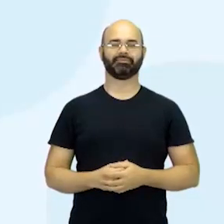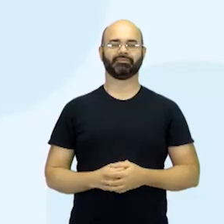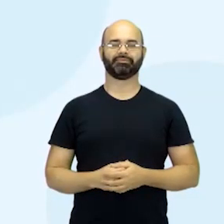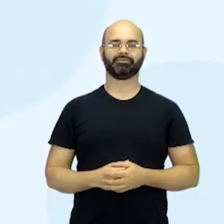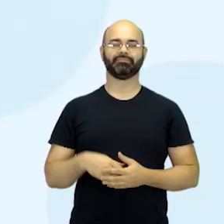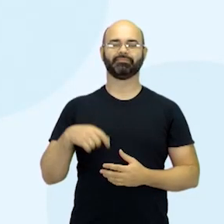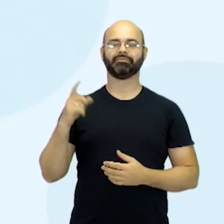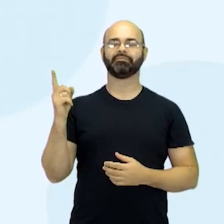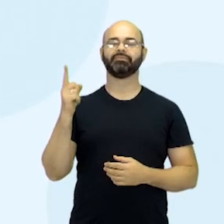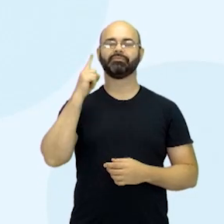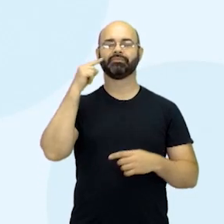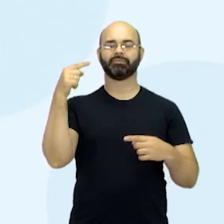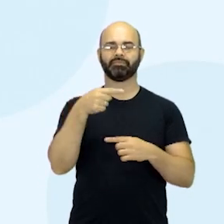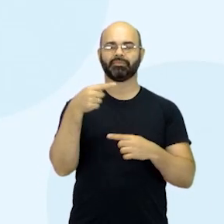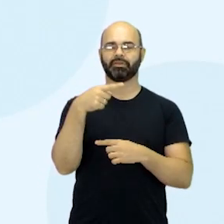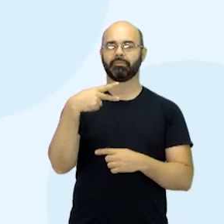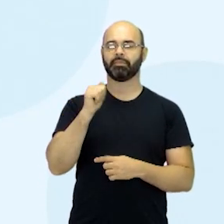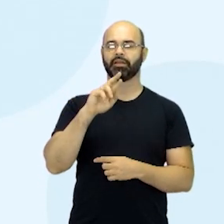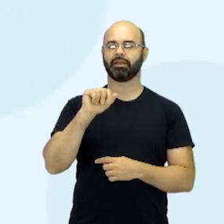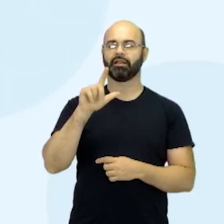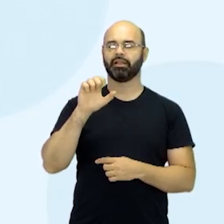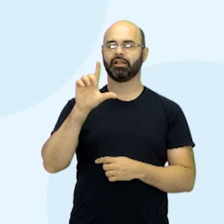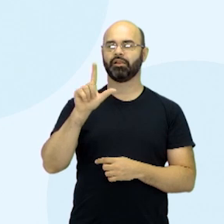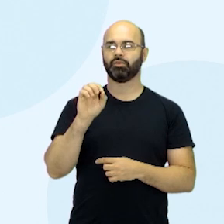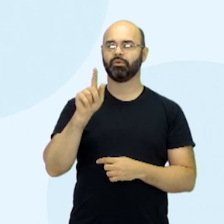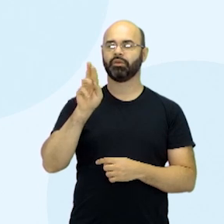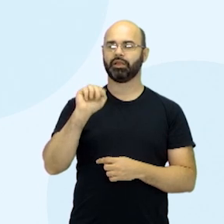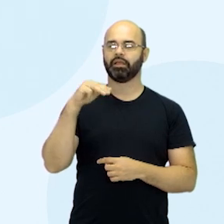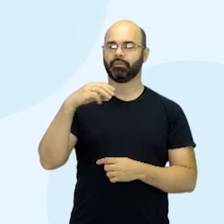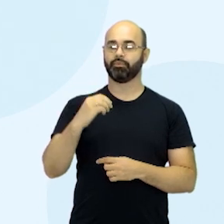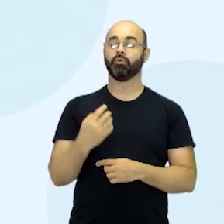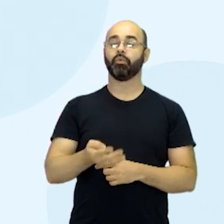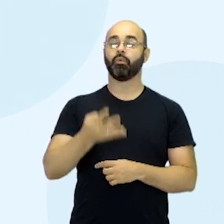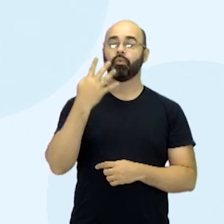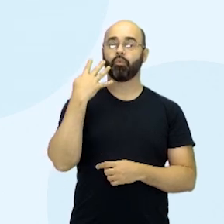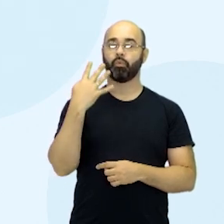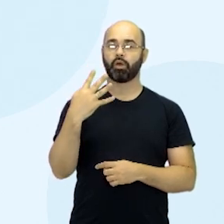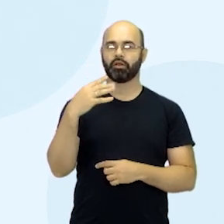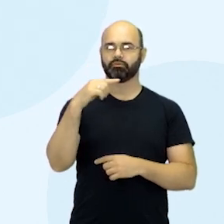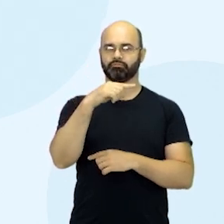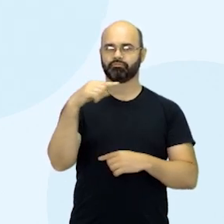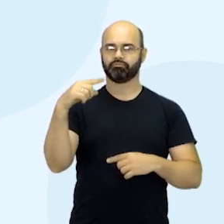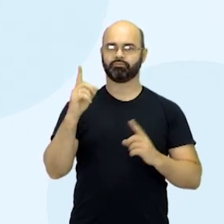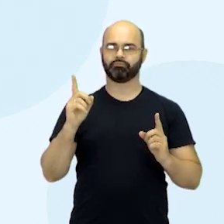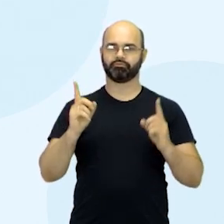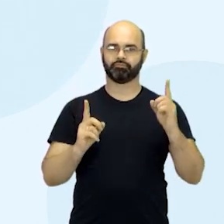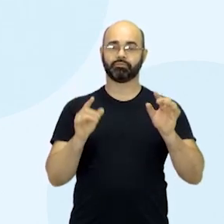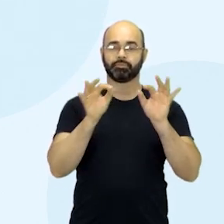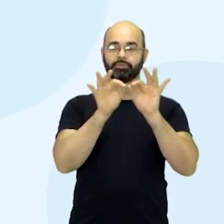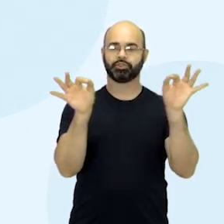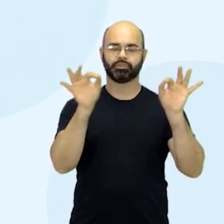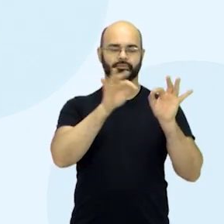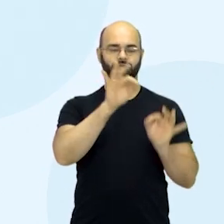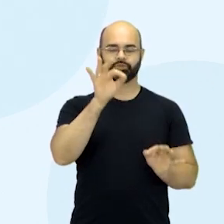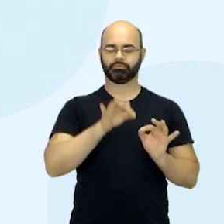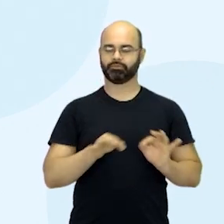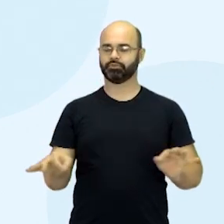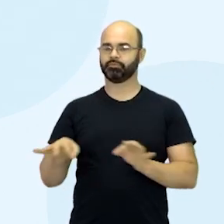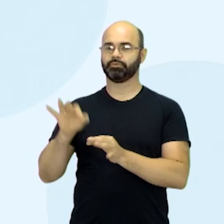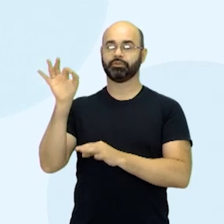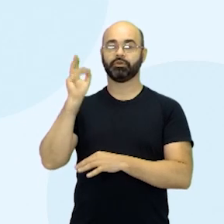o paralelogramo que tem 4 lados com medidas iguais e 4